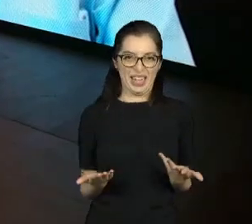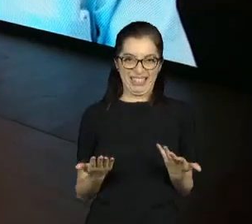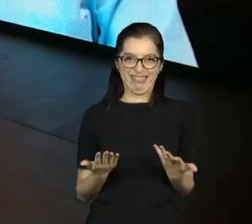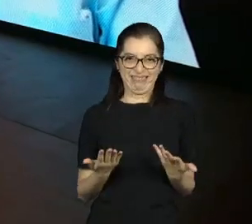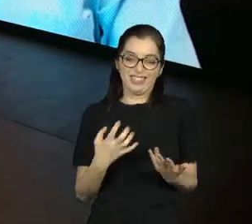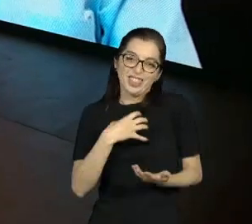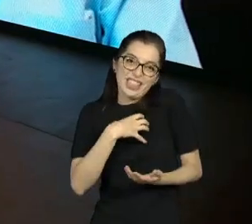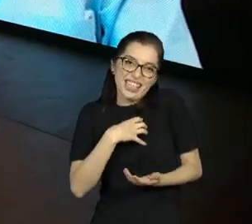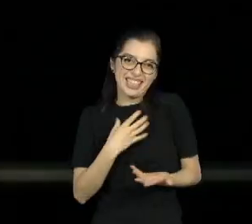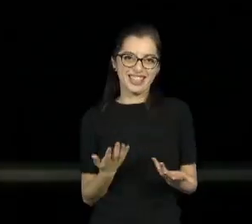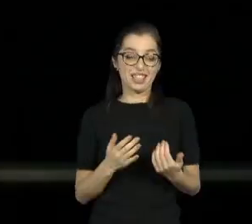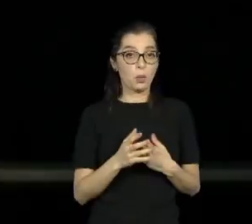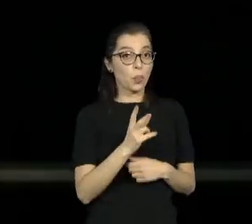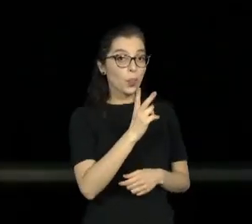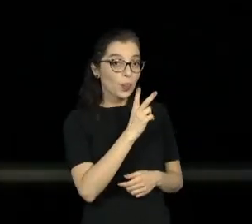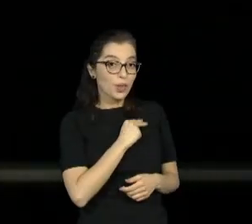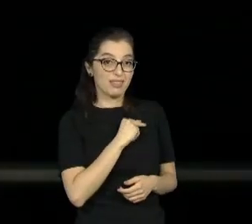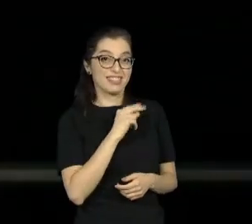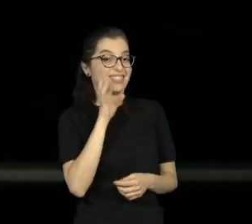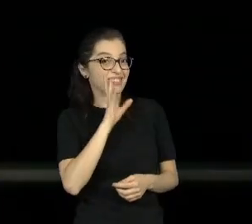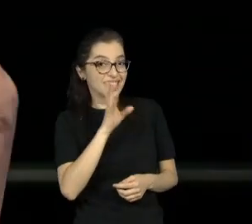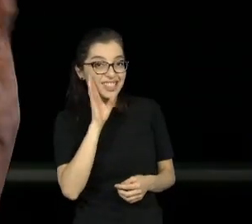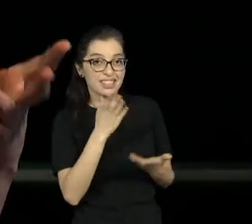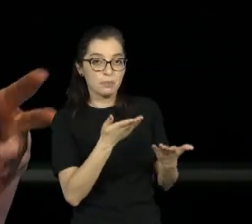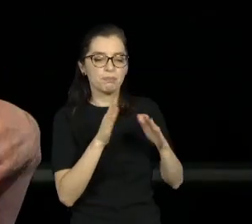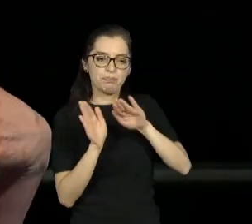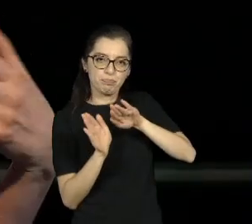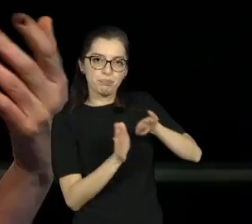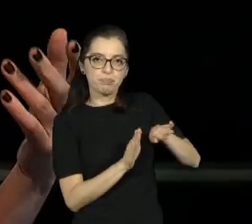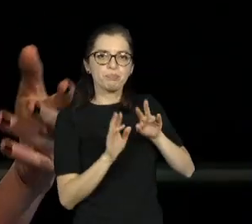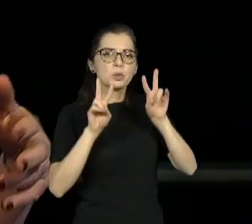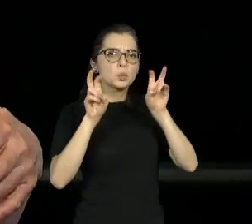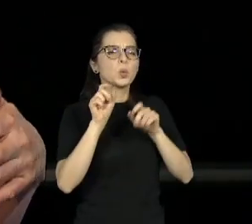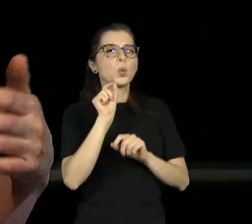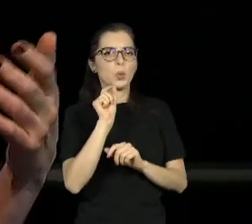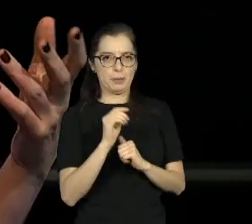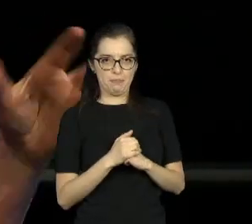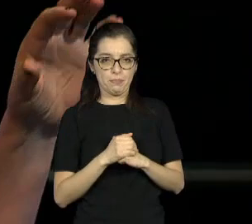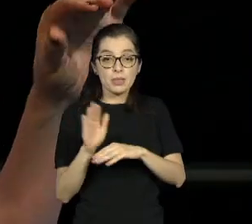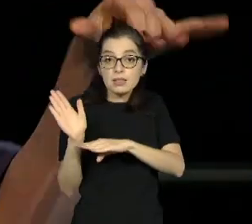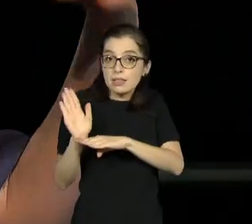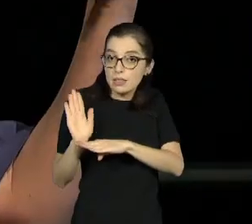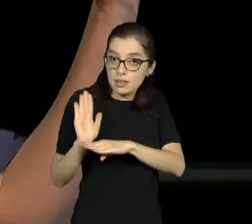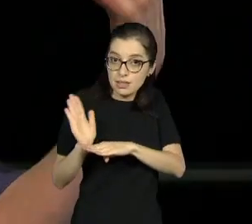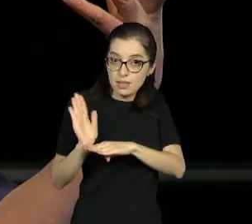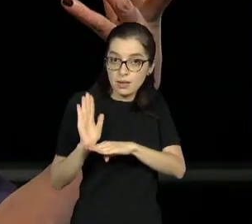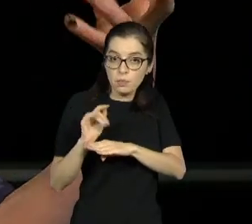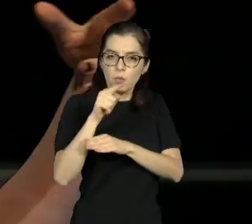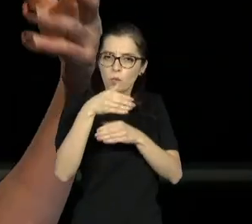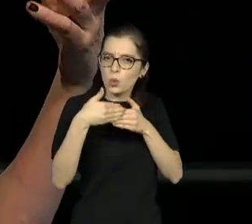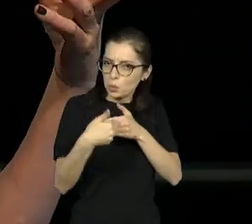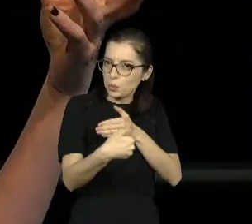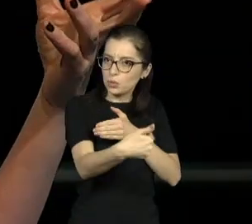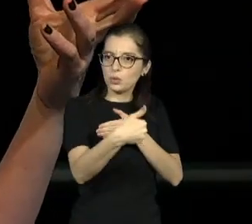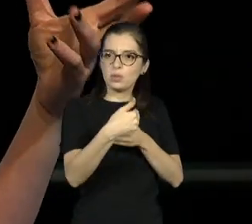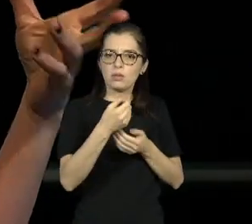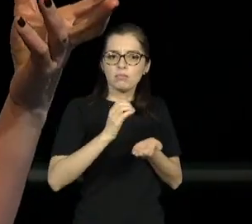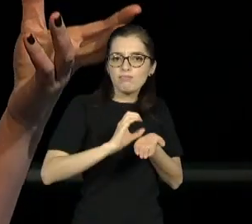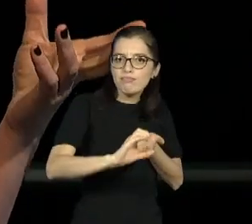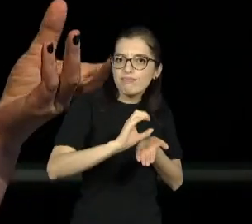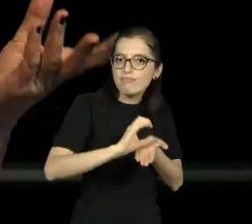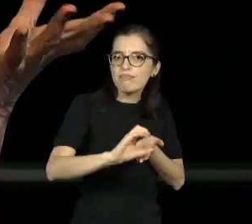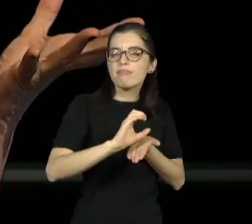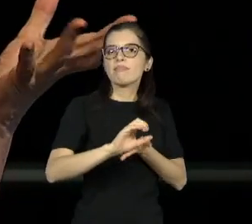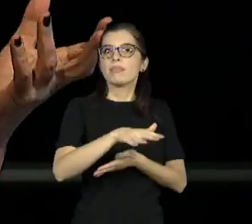Genial. Vamos falar um pouco de cinema? Ultimamente você tem investido em filmes com atores, né? Como foi o Turma